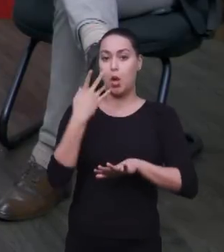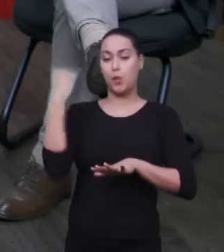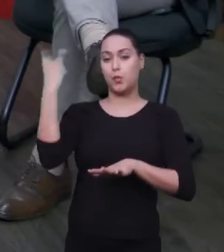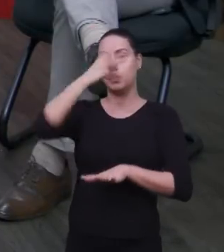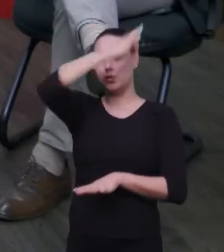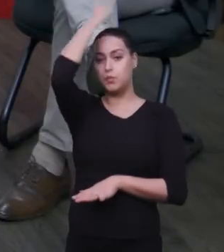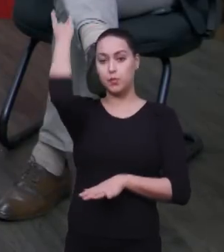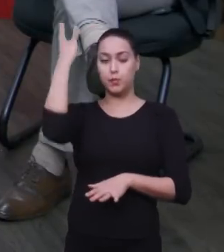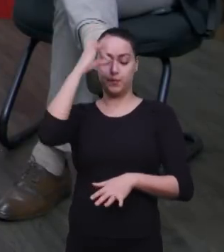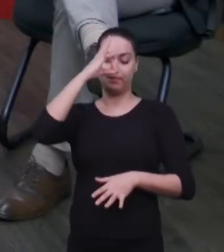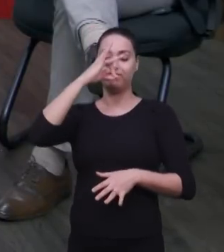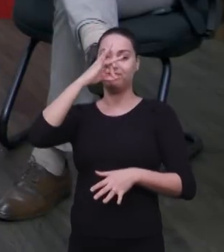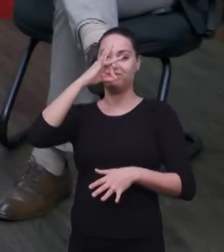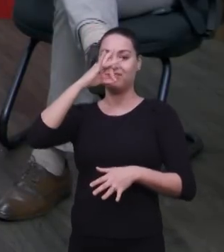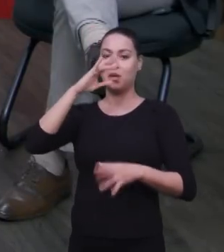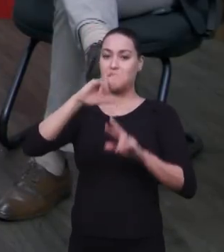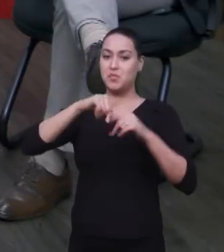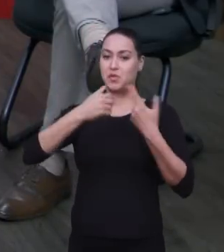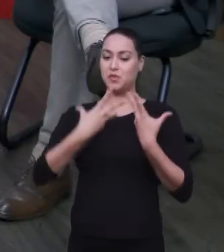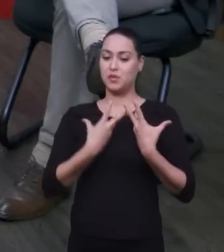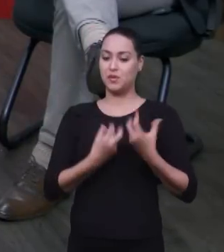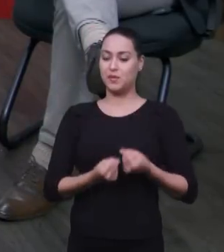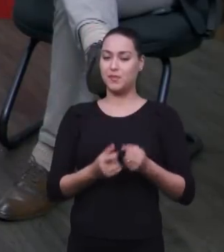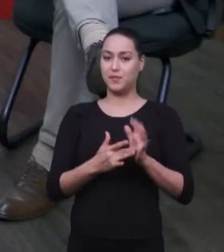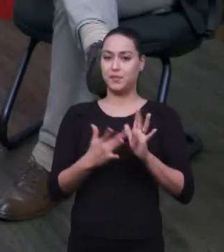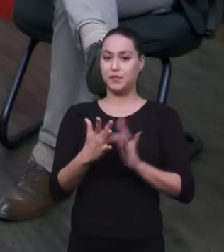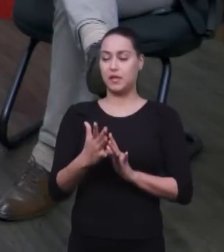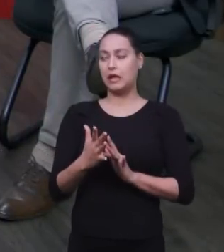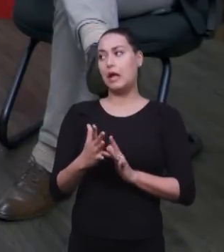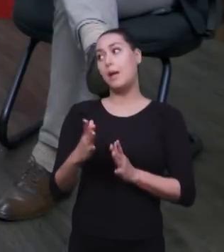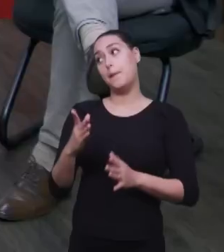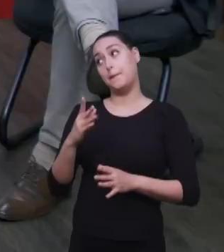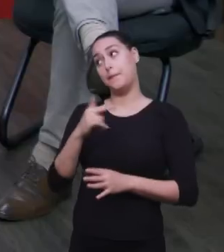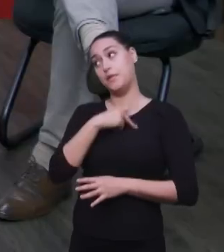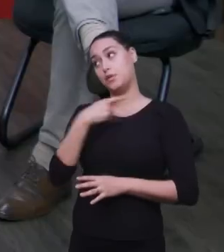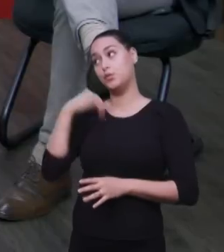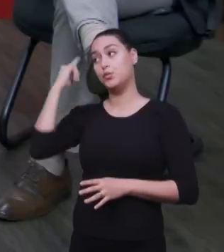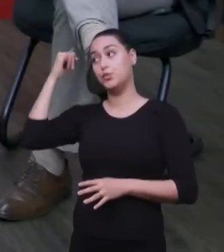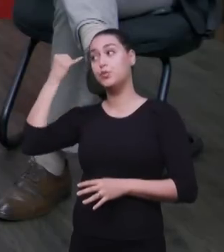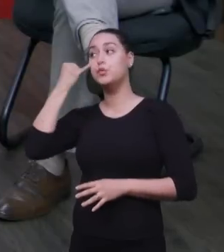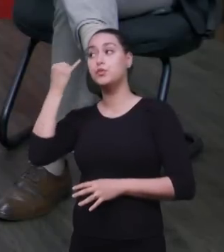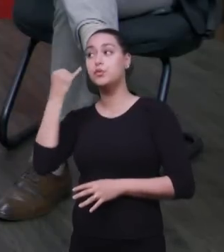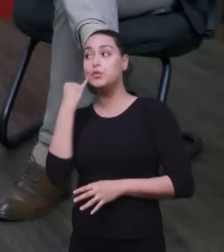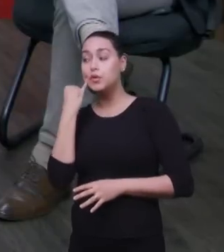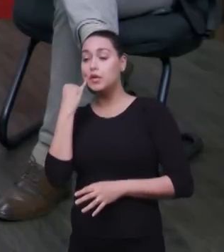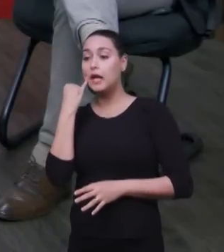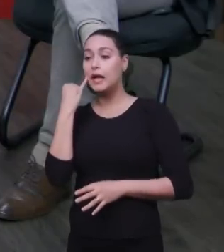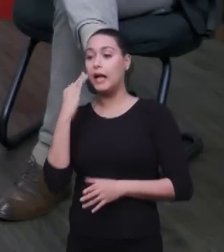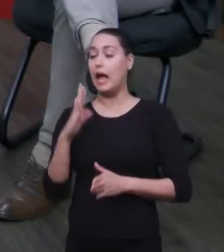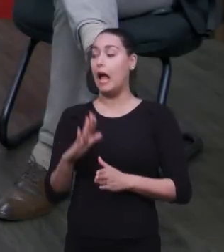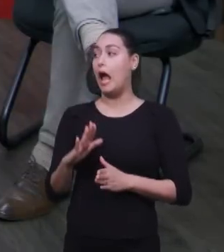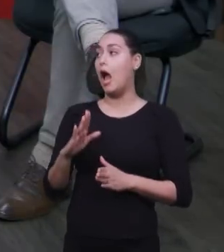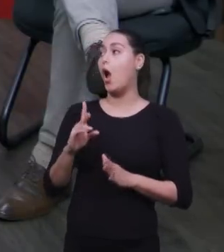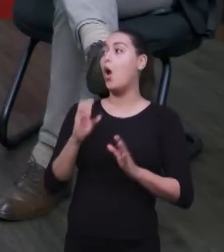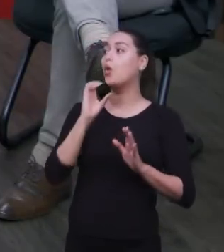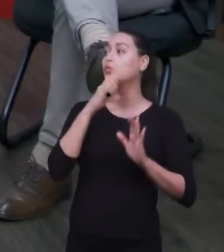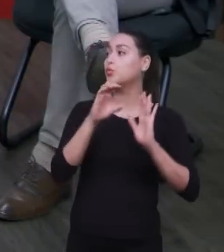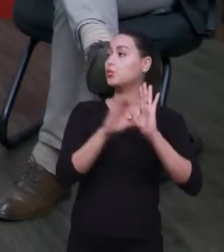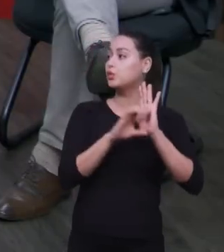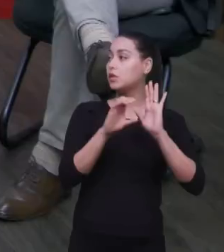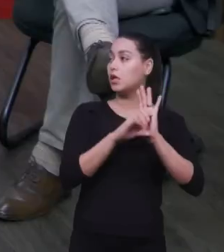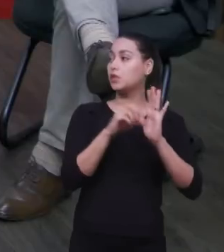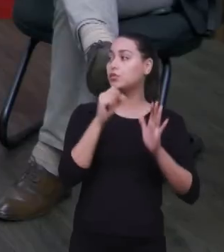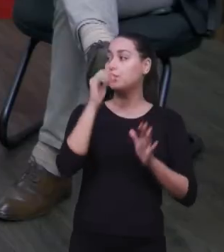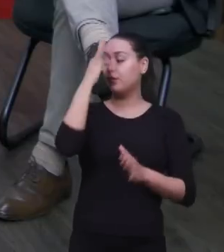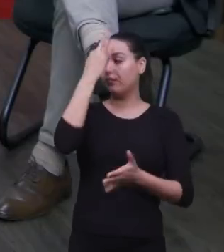Senhor no nosso coração a partir da conversão. Não podemos deixar, pastor Josias, de deixar claro aqui que existe um conceito de